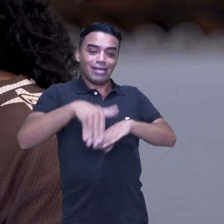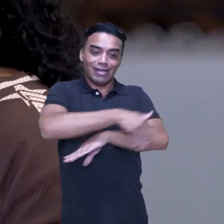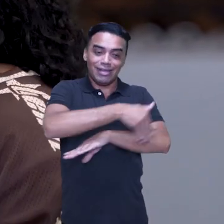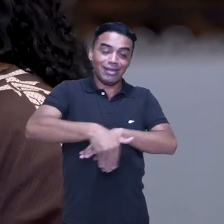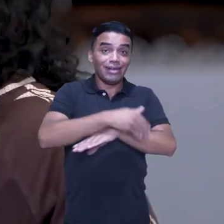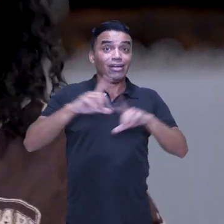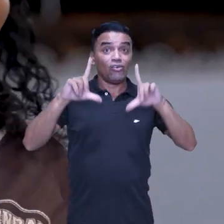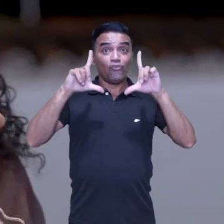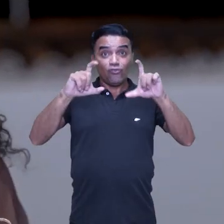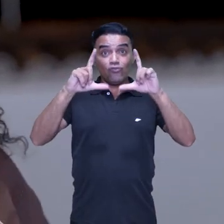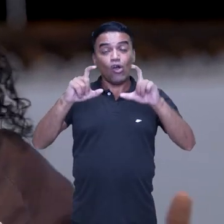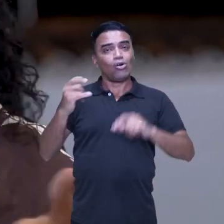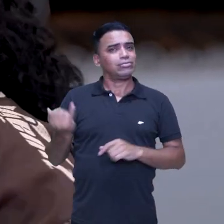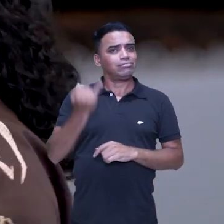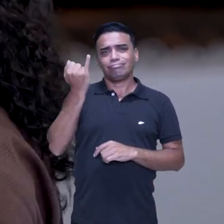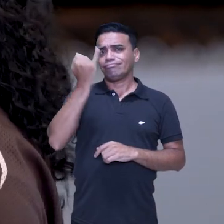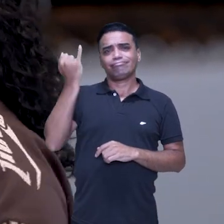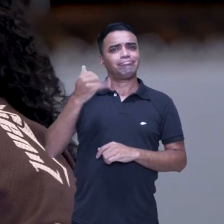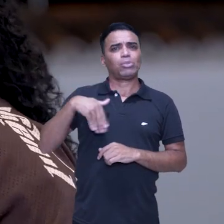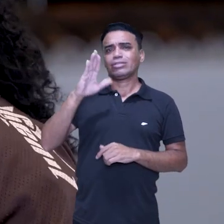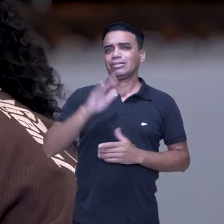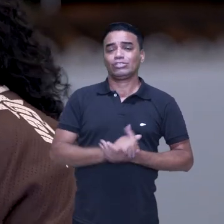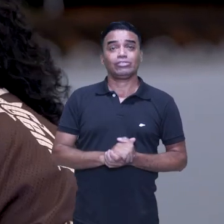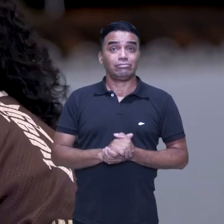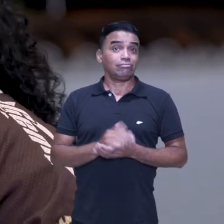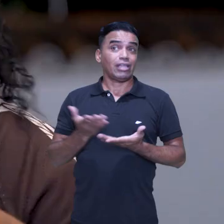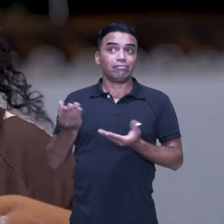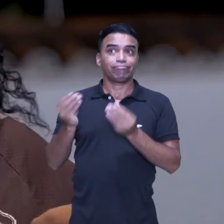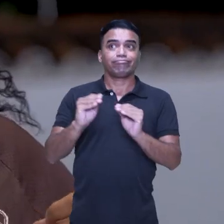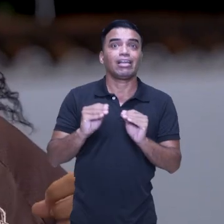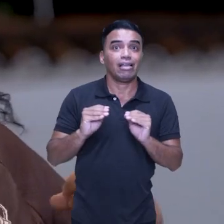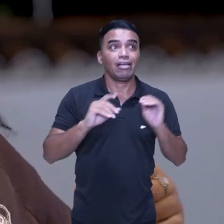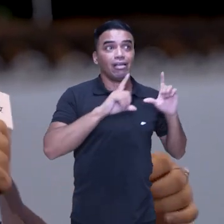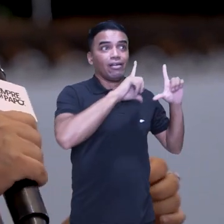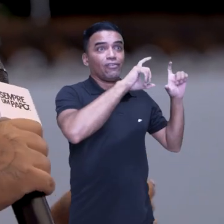mais importantes. Então, eu acho que, ter trago as fotos...